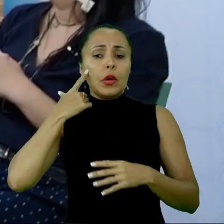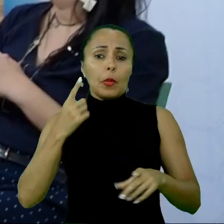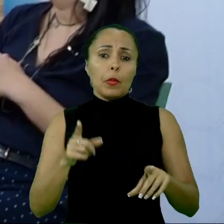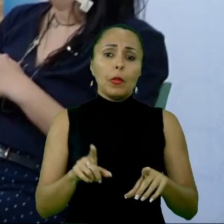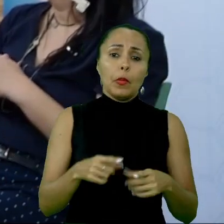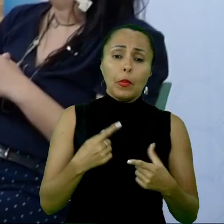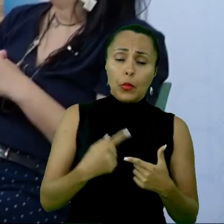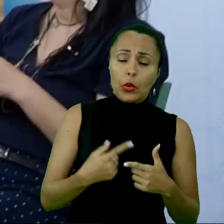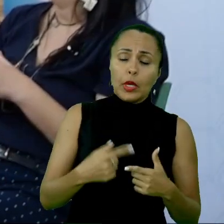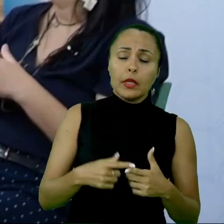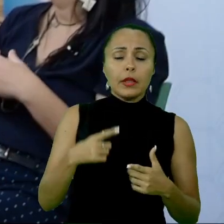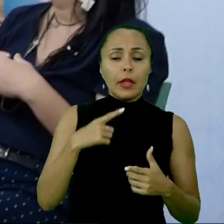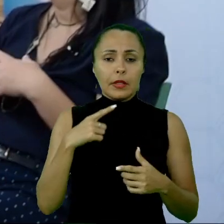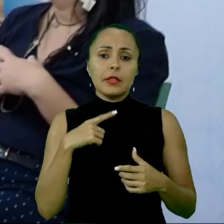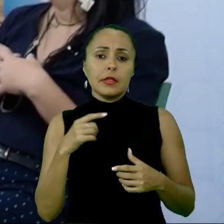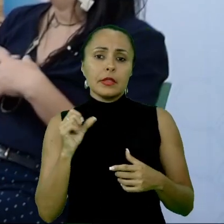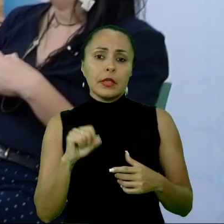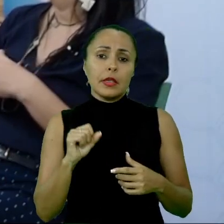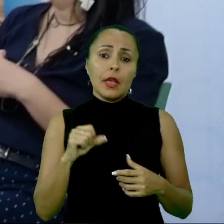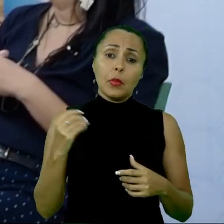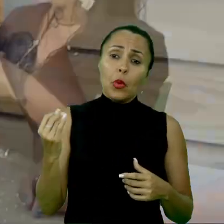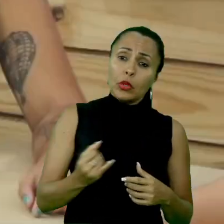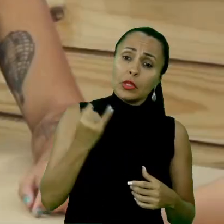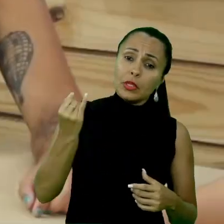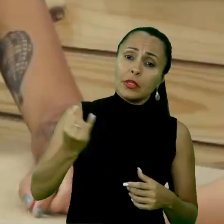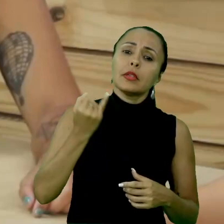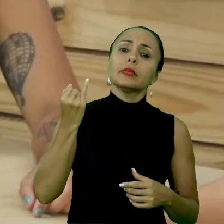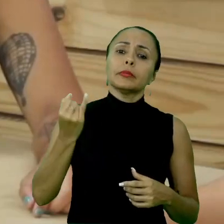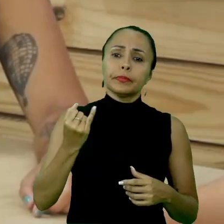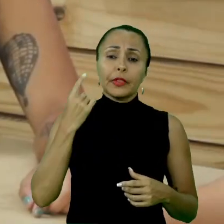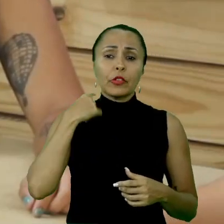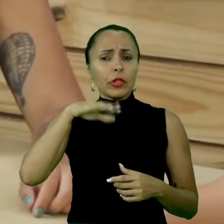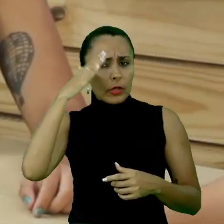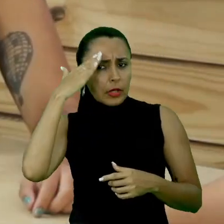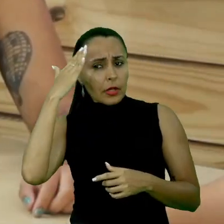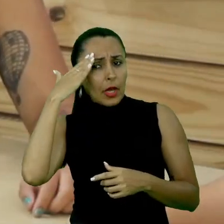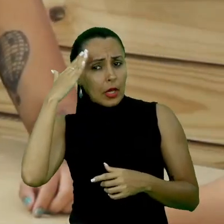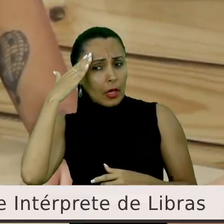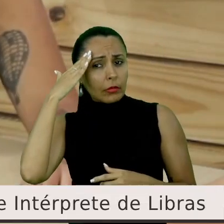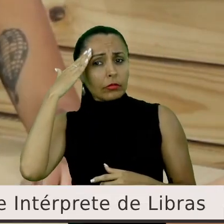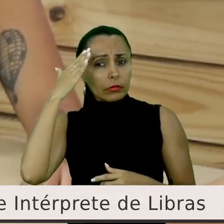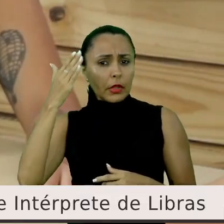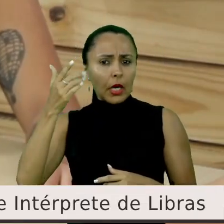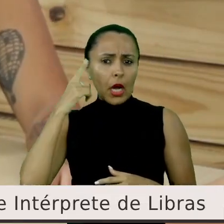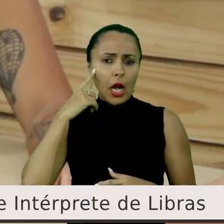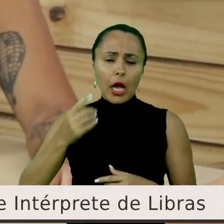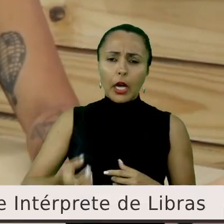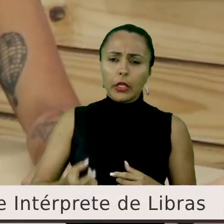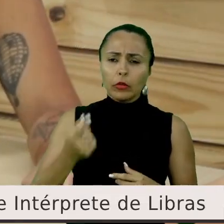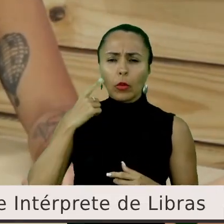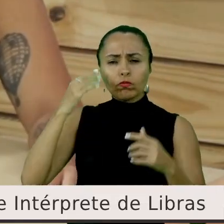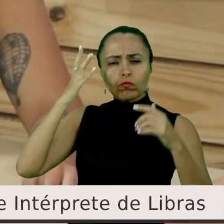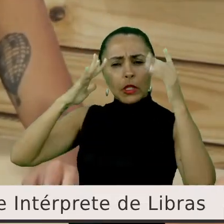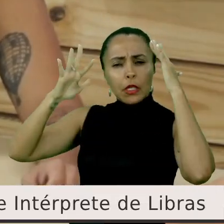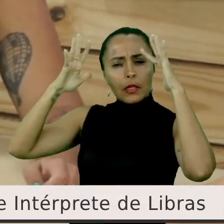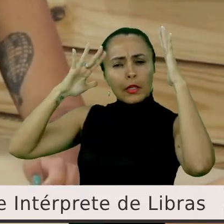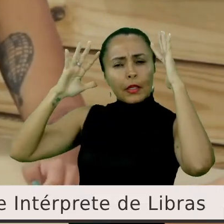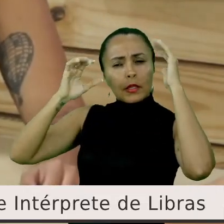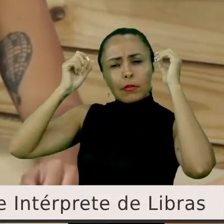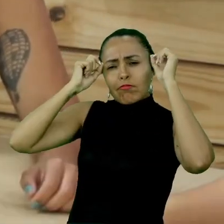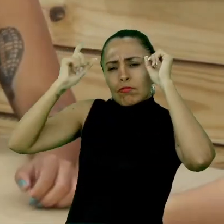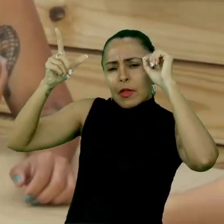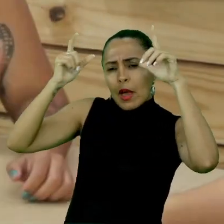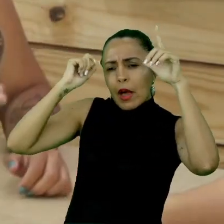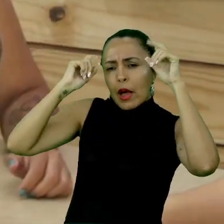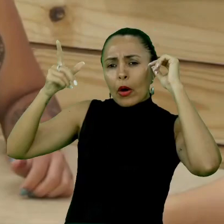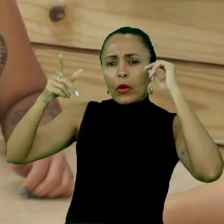linha tênue e tal, mas é importante que a gente entenda isso, tipo, caramba, eu vou criar algo, eu vou propor algo. Será